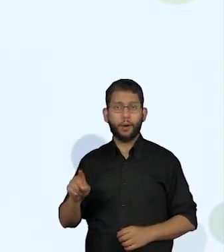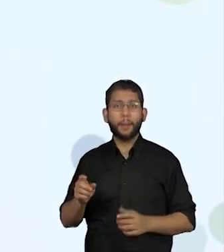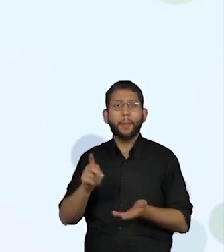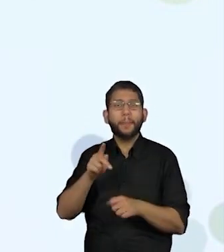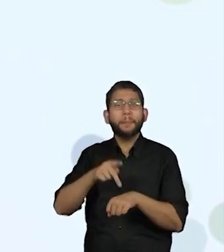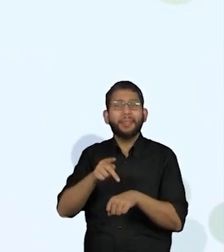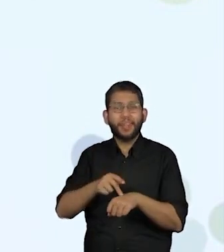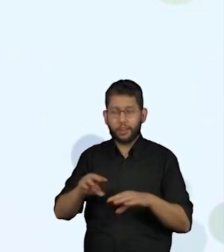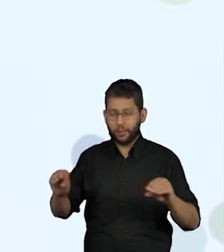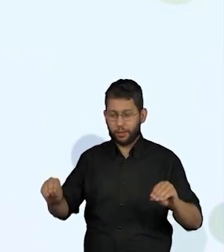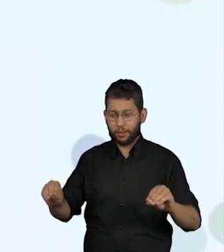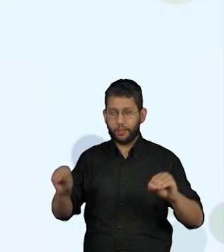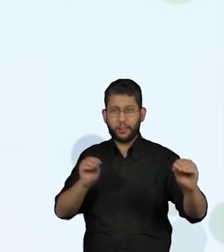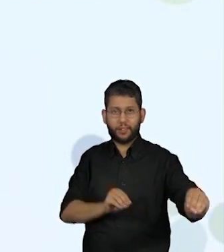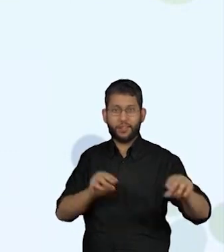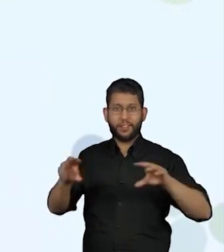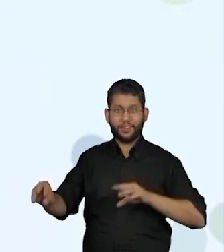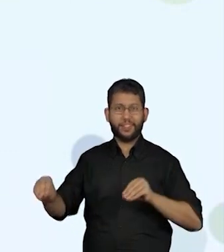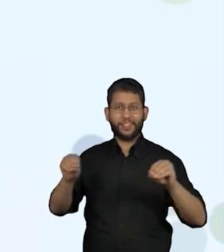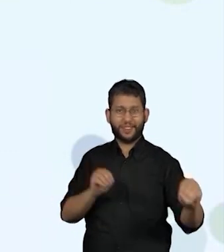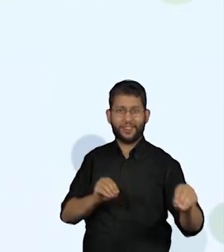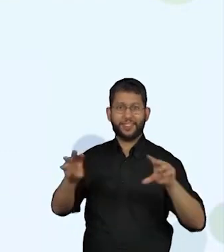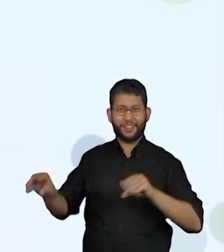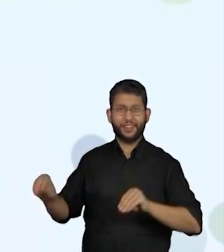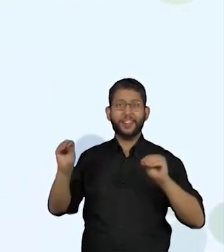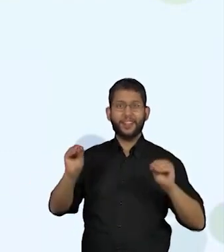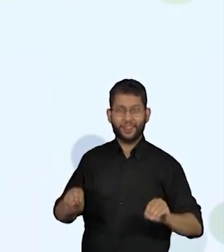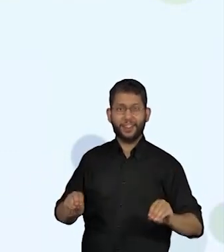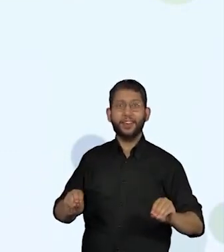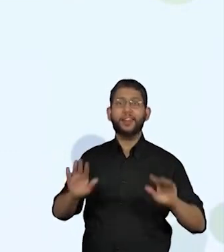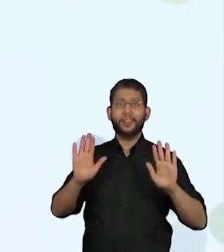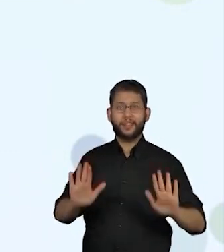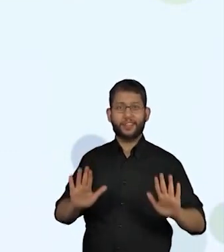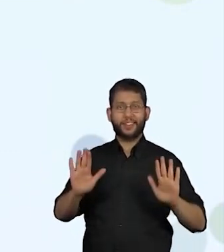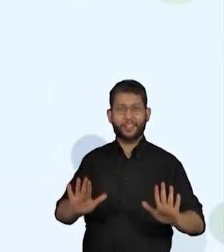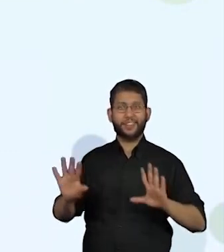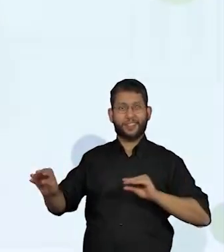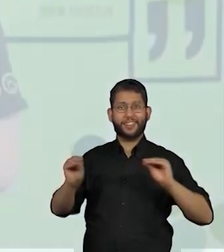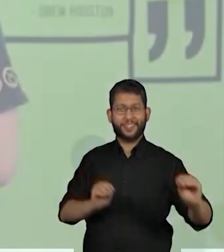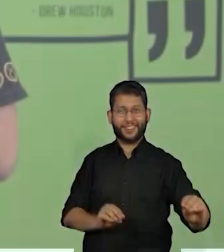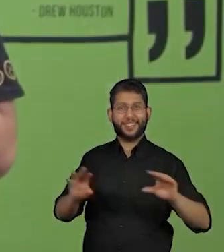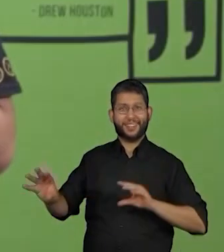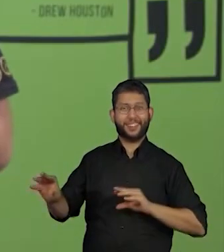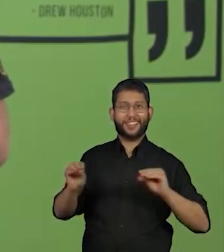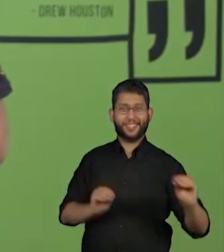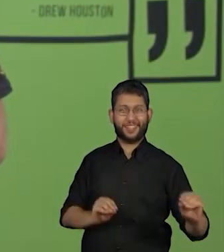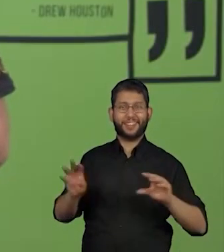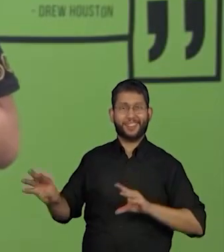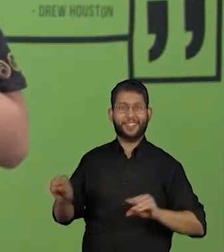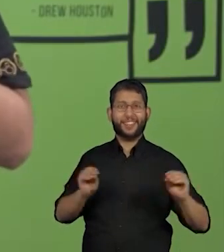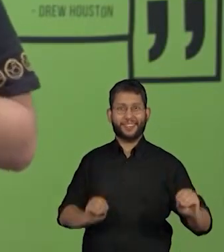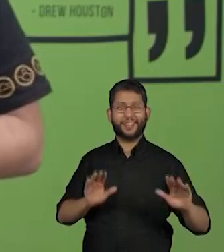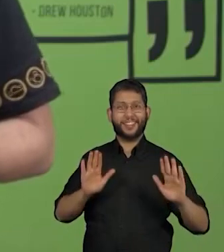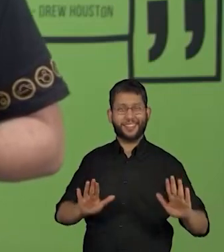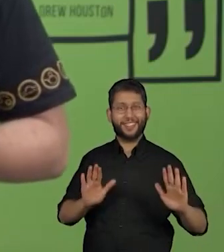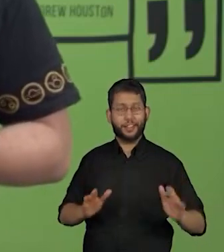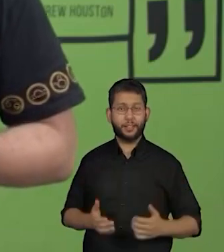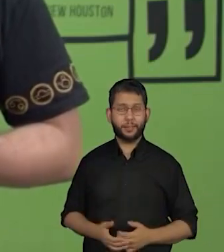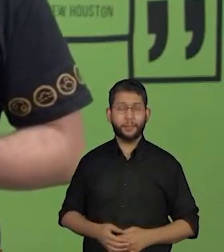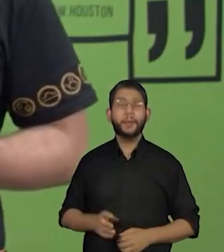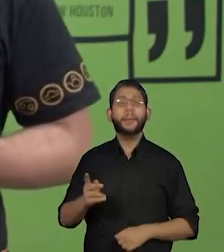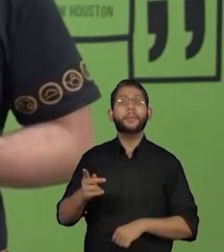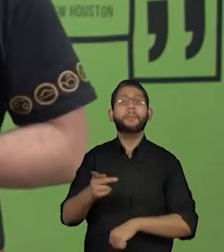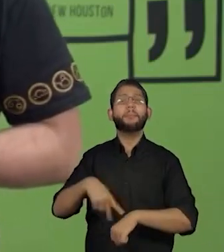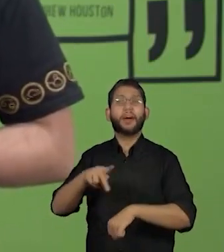Em Gana, país da África, as crianças têm uma canção muito parecida com essa. E você, conhece algum jogo